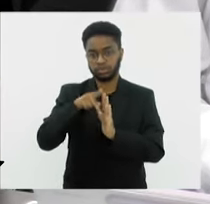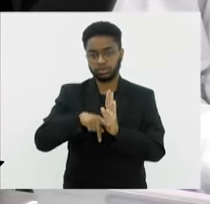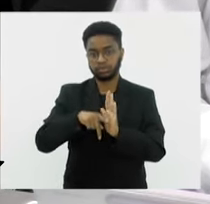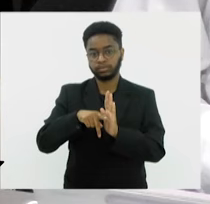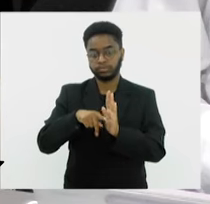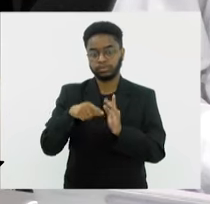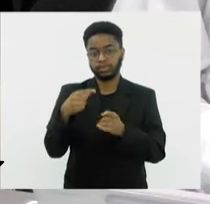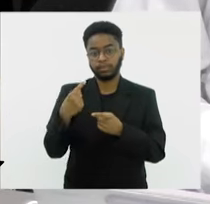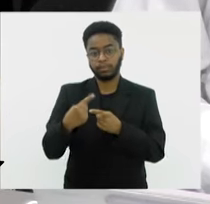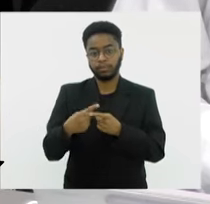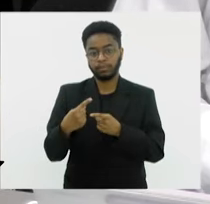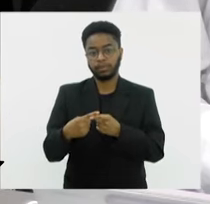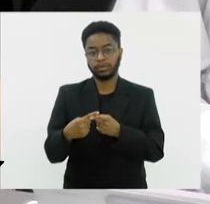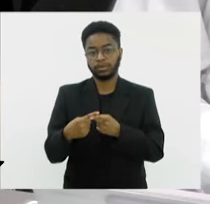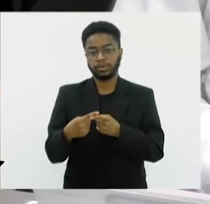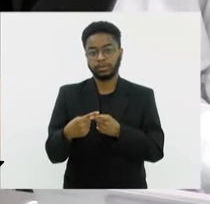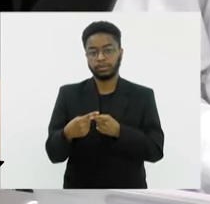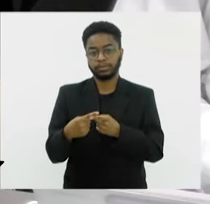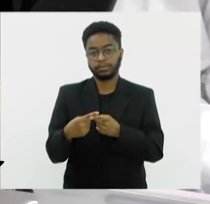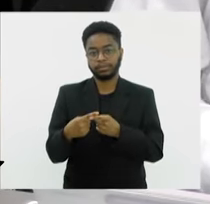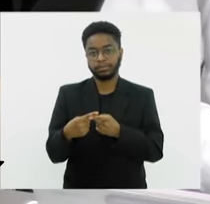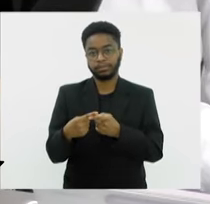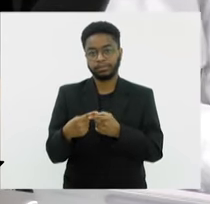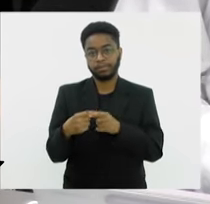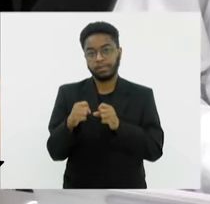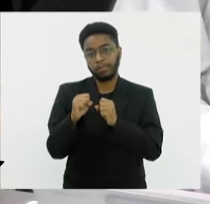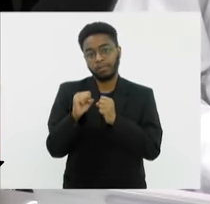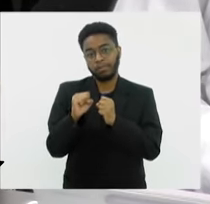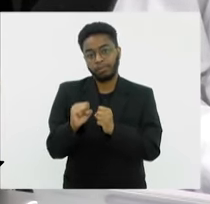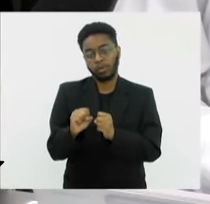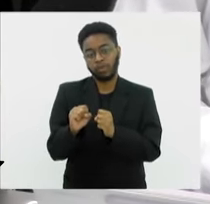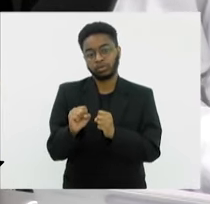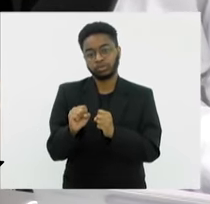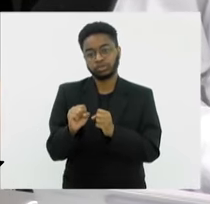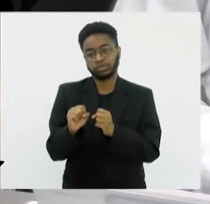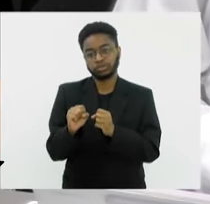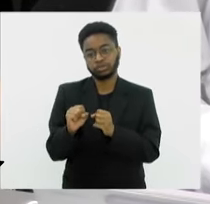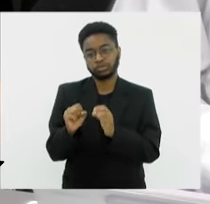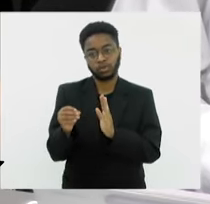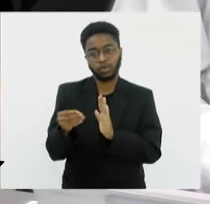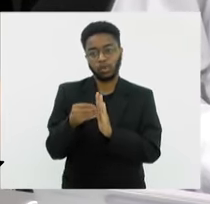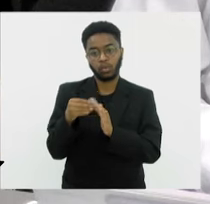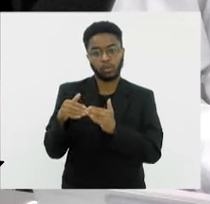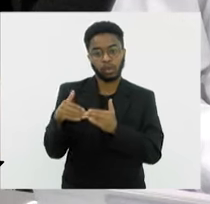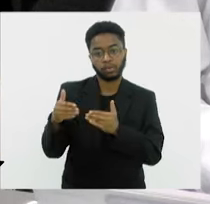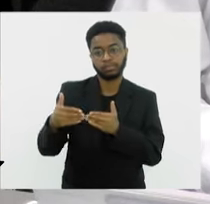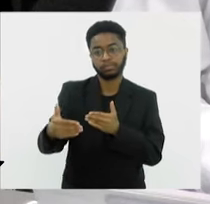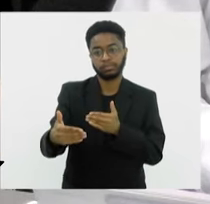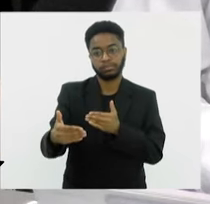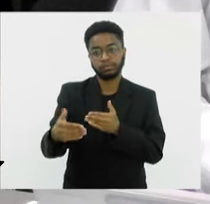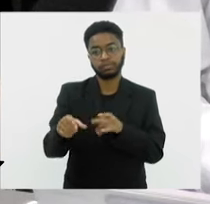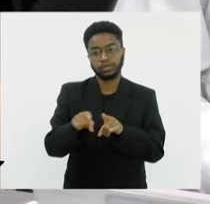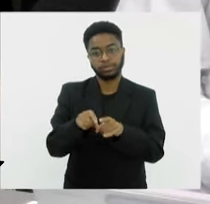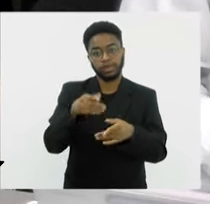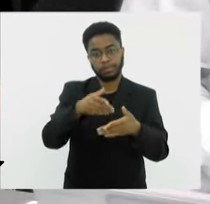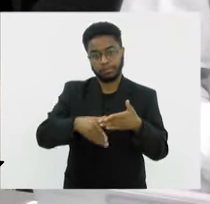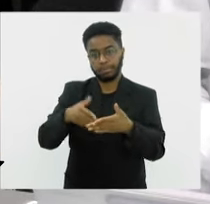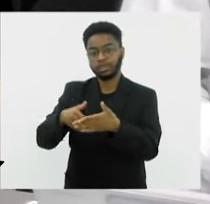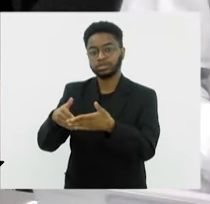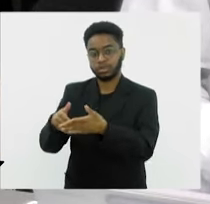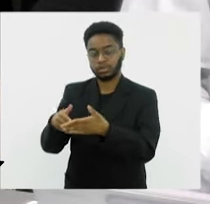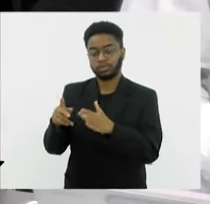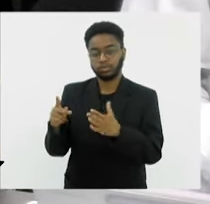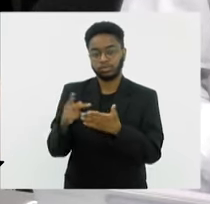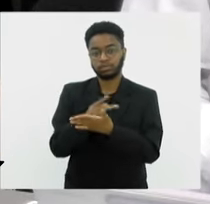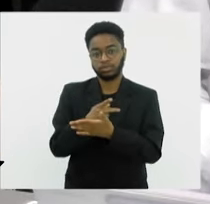Porque poderia ser colocado adiante e perfeito. Ser um empecilho